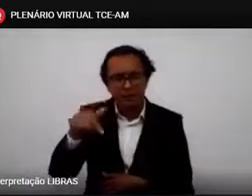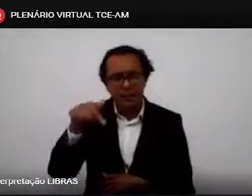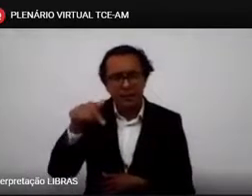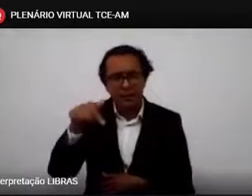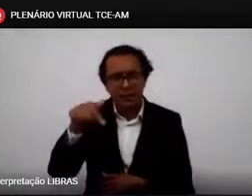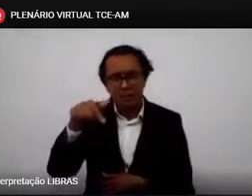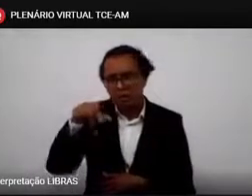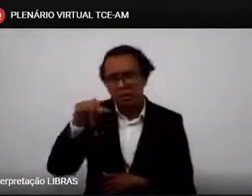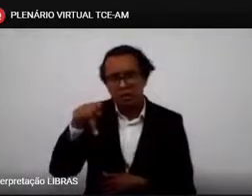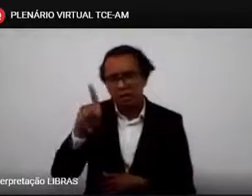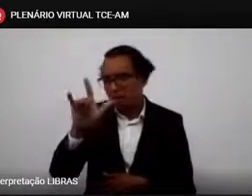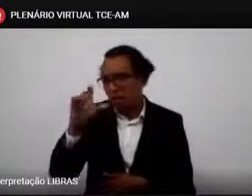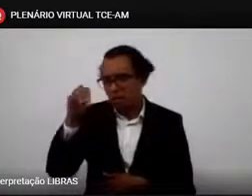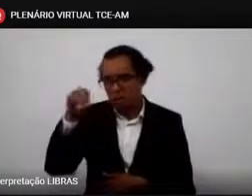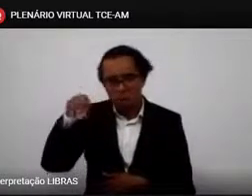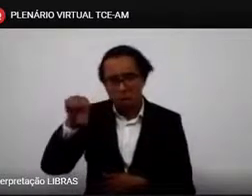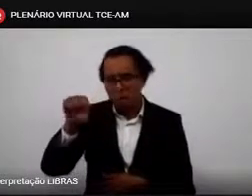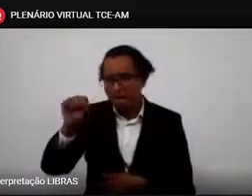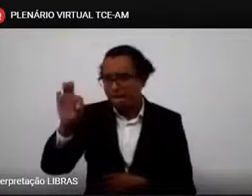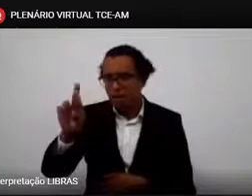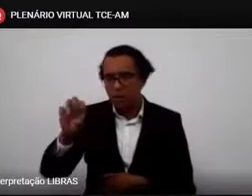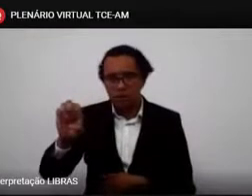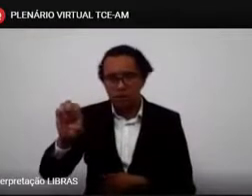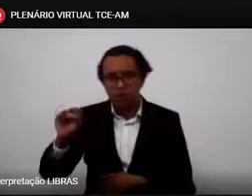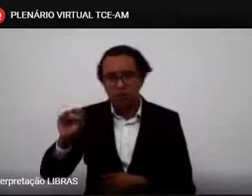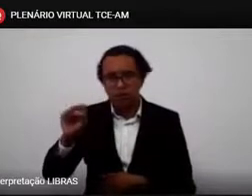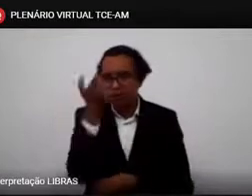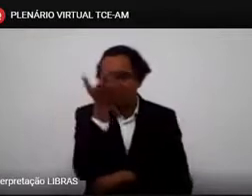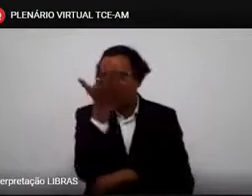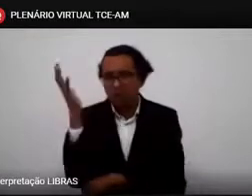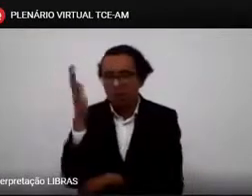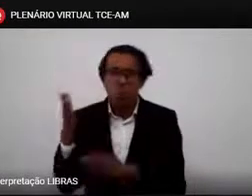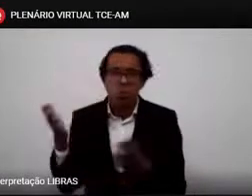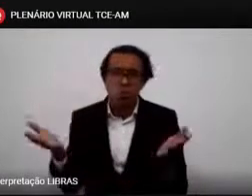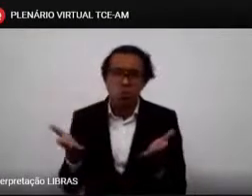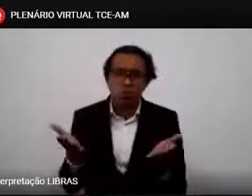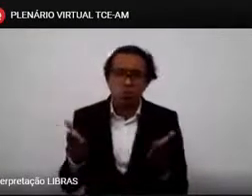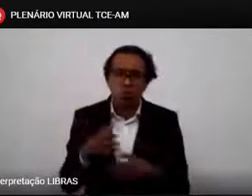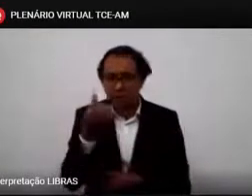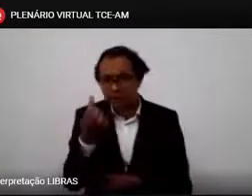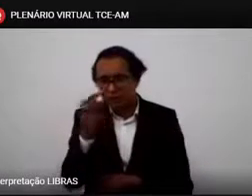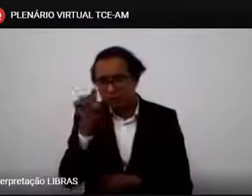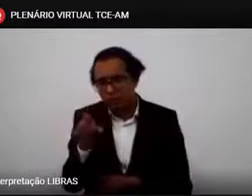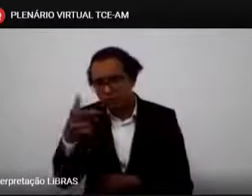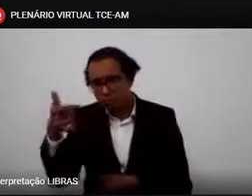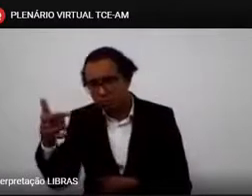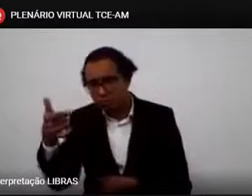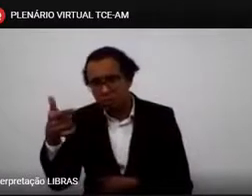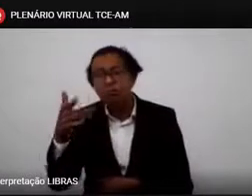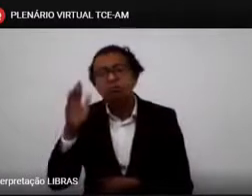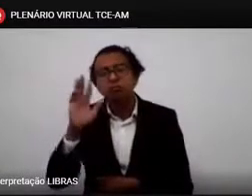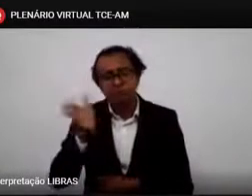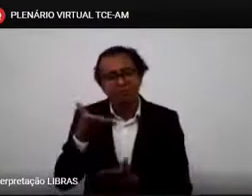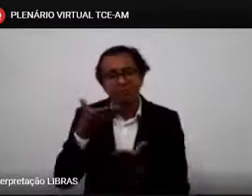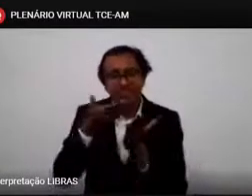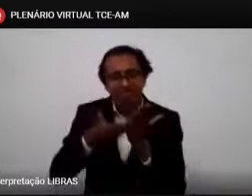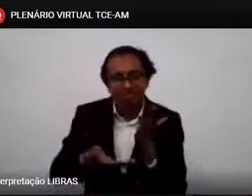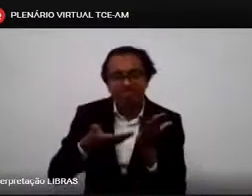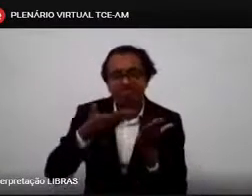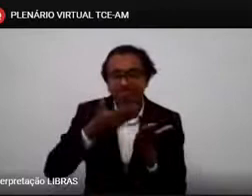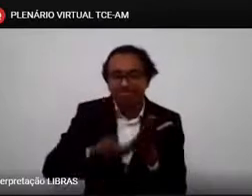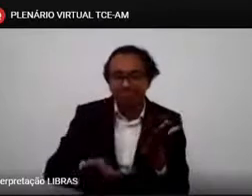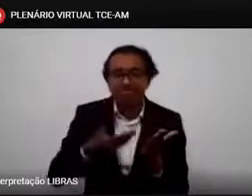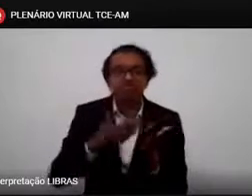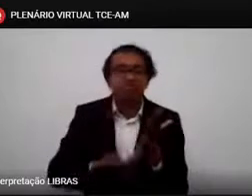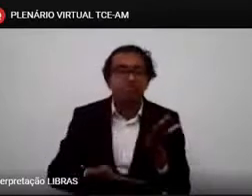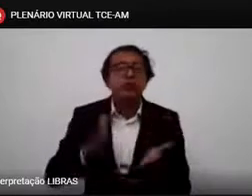de florestas originais, 6,2 milhões de quilômetros quadrados, e, lógico, nós já perdemos bastante,